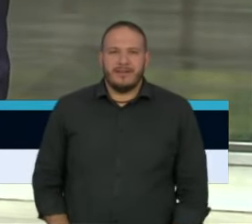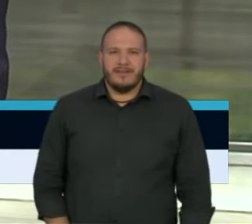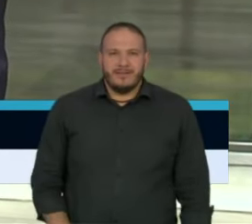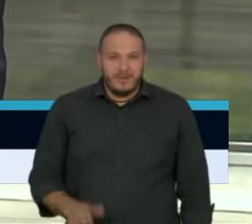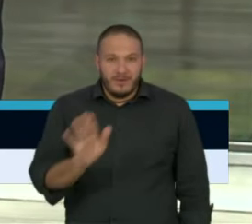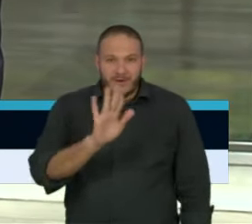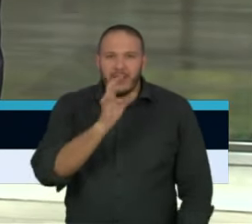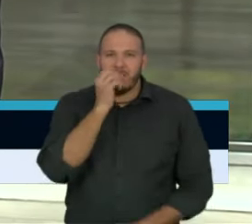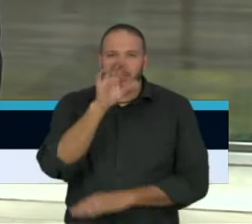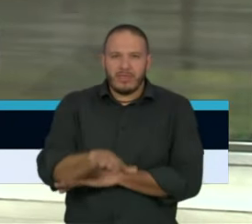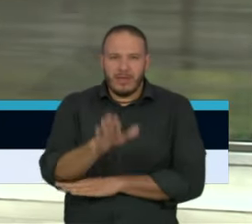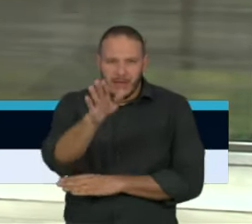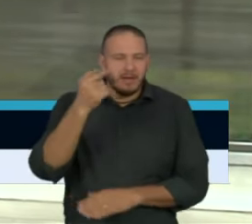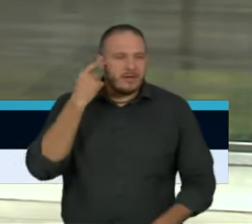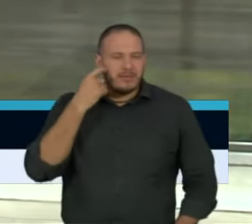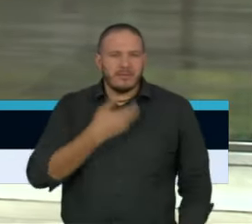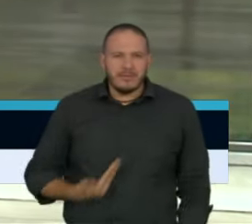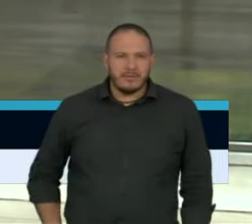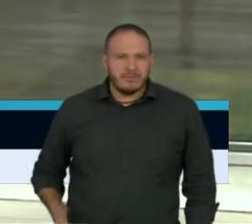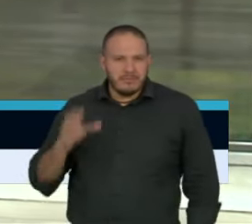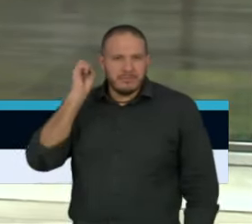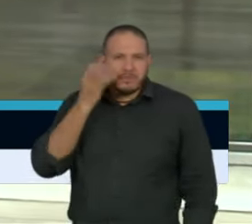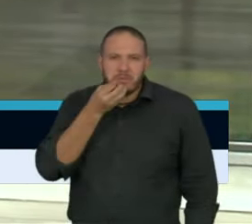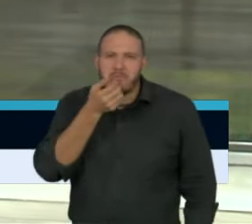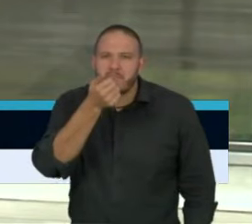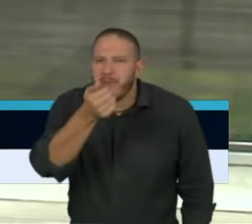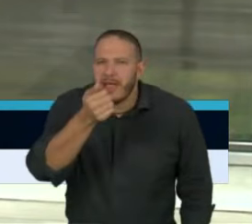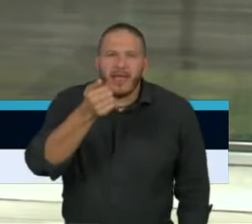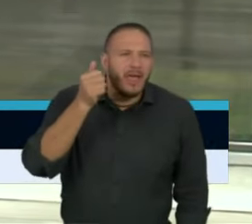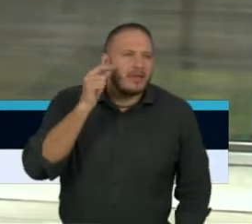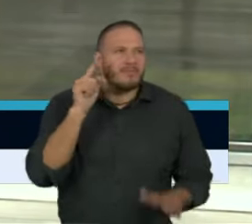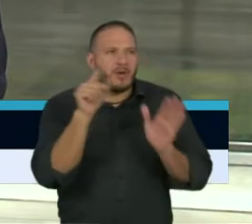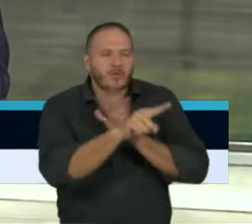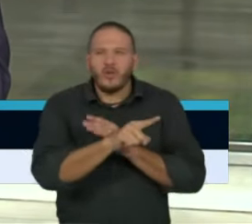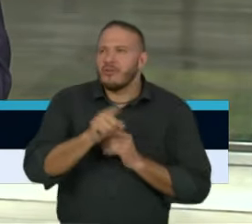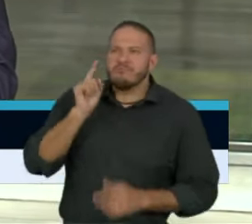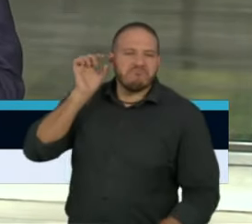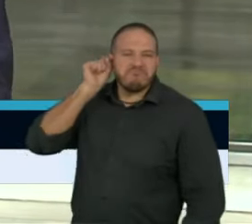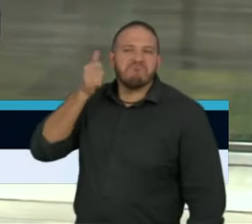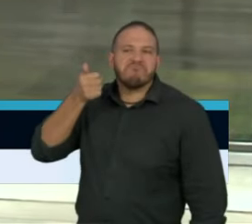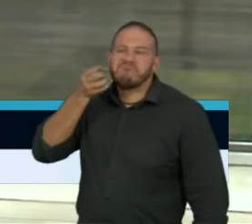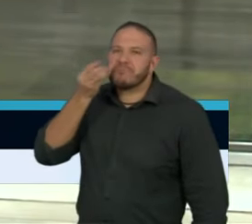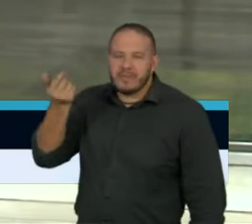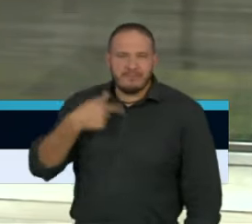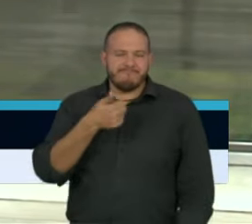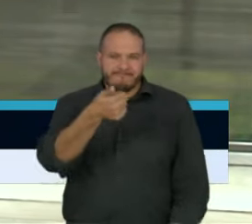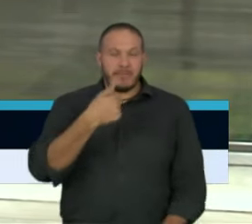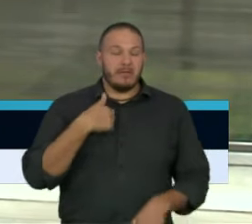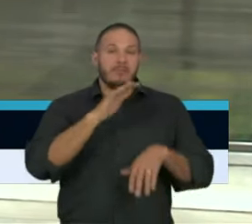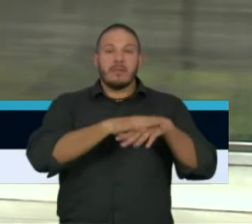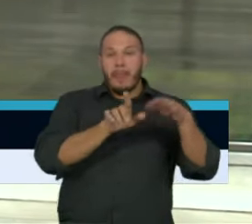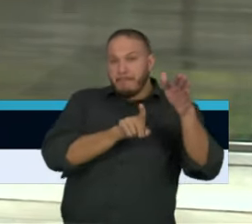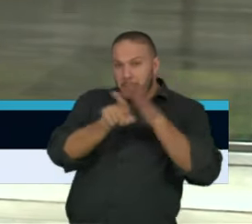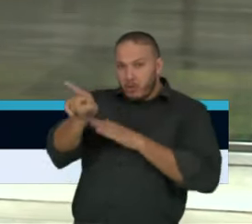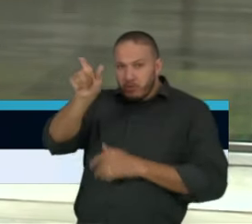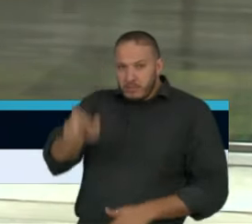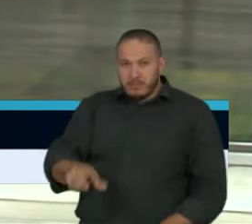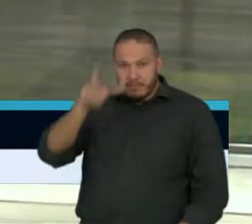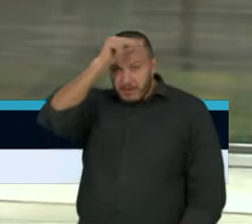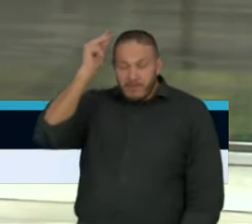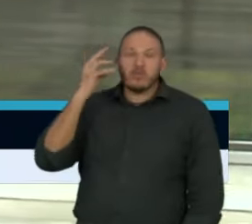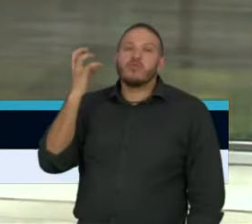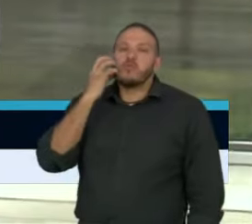tarde, governador. Todos me ouvem bem? Perfeito. Eu queria fazer uma pergunta para o prefeito Bruno Covas